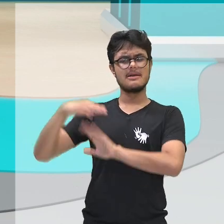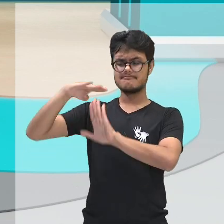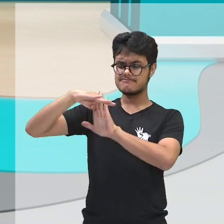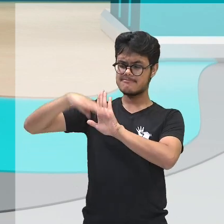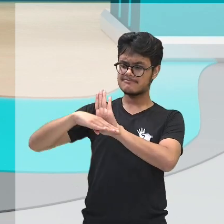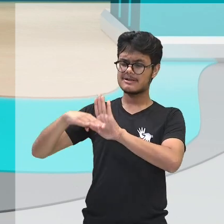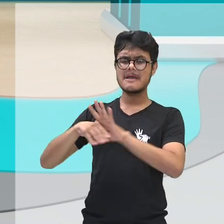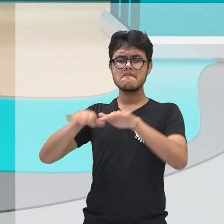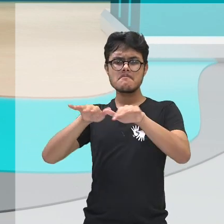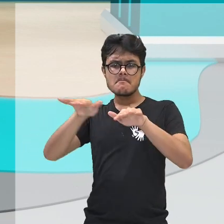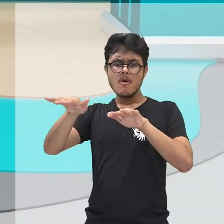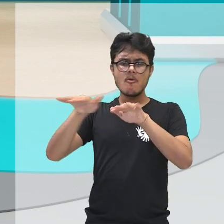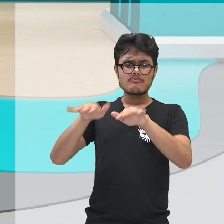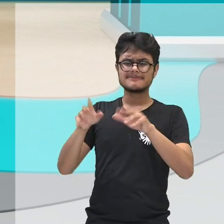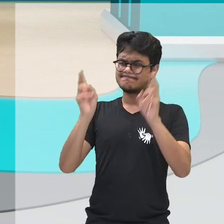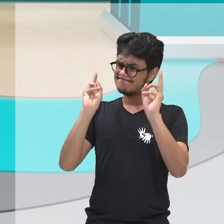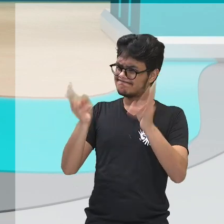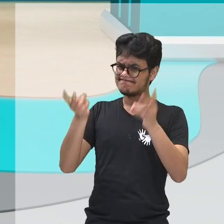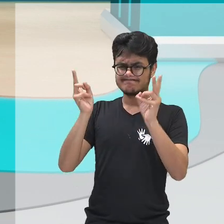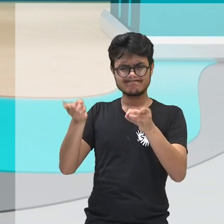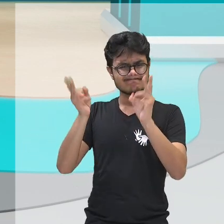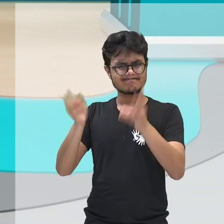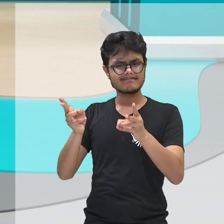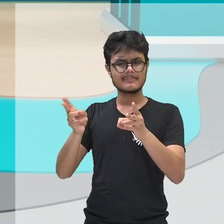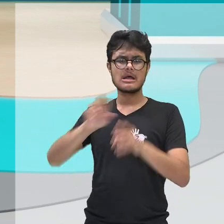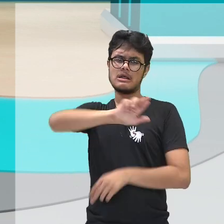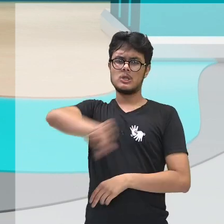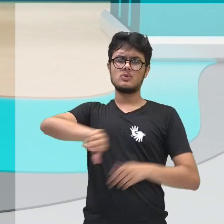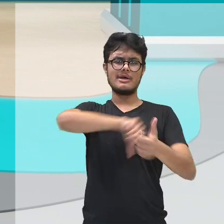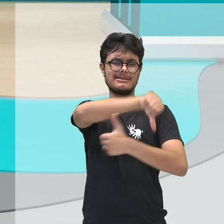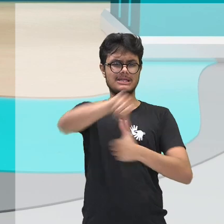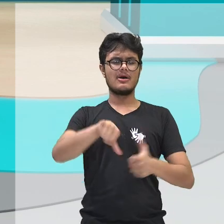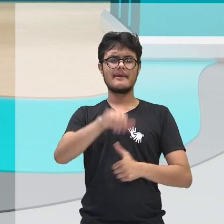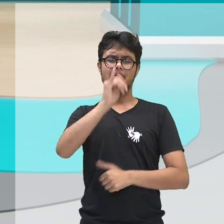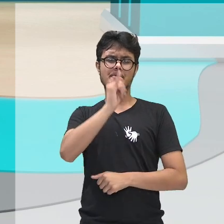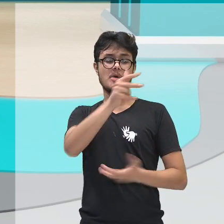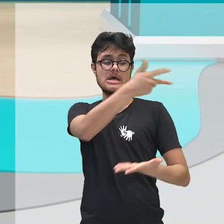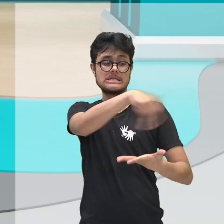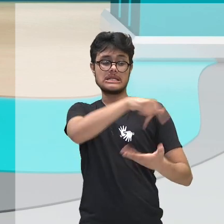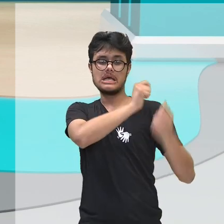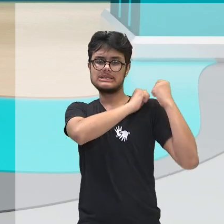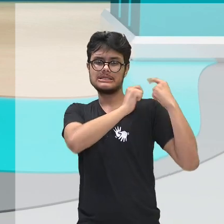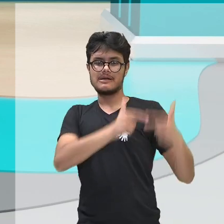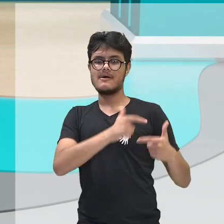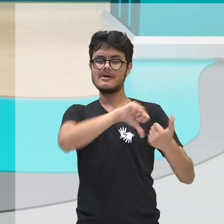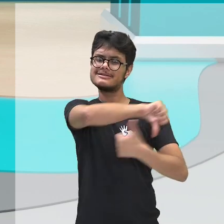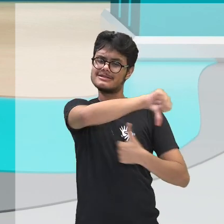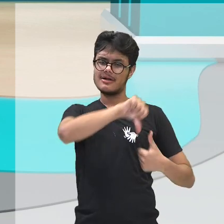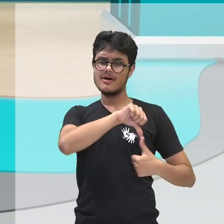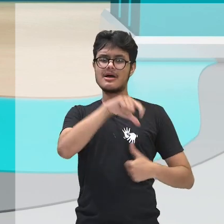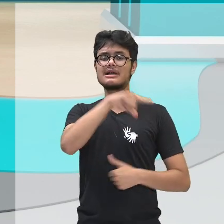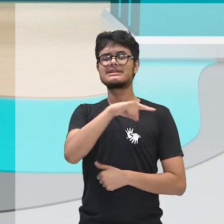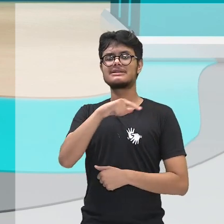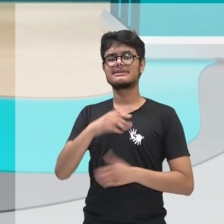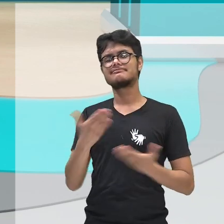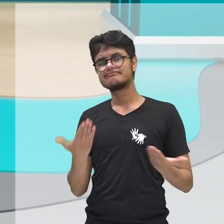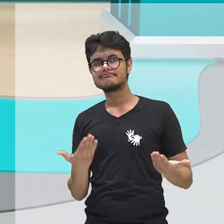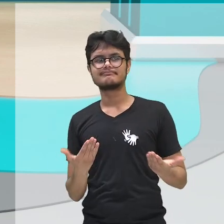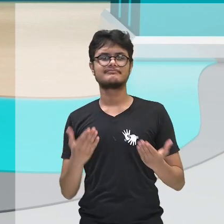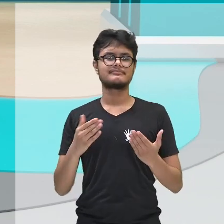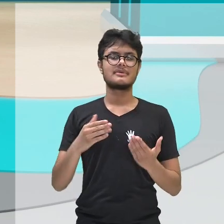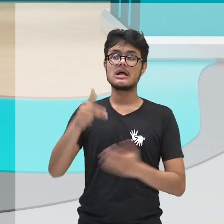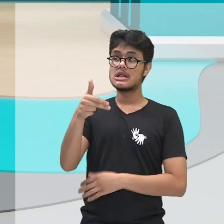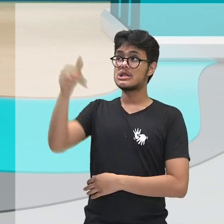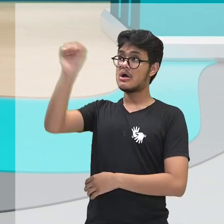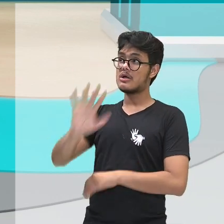ser perpetuados. Não é como a dança tradicional que eu mostrei para vocês, que vem lá do Nordeste, chega no Norte,